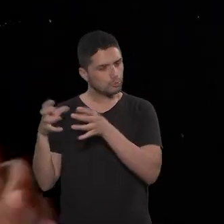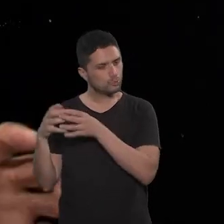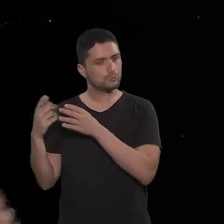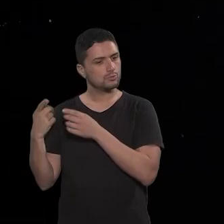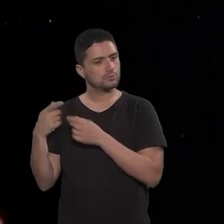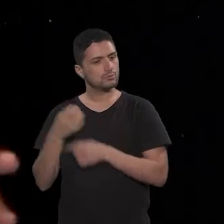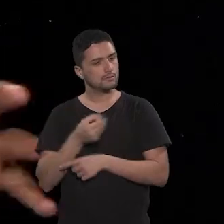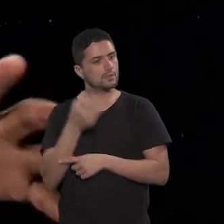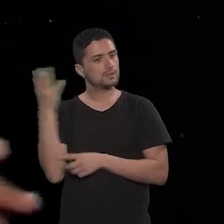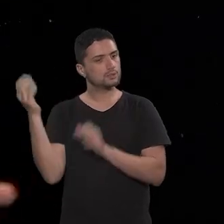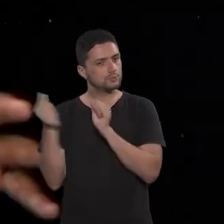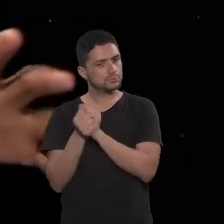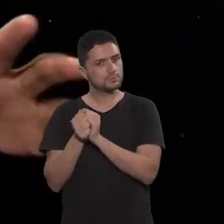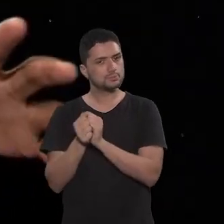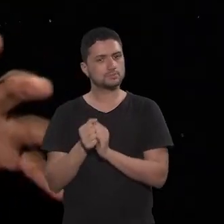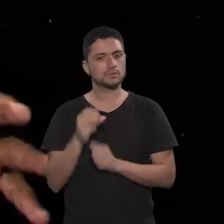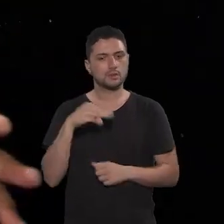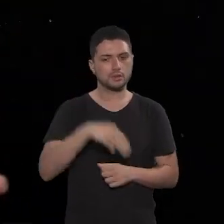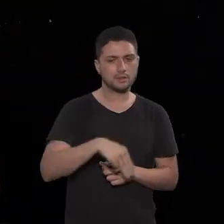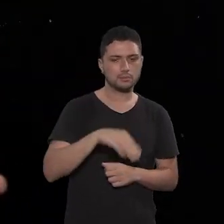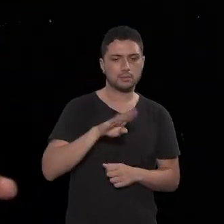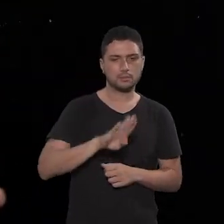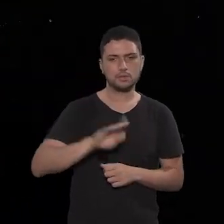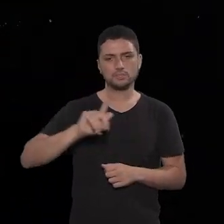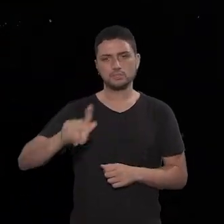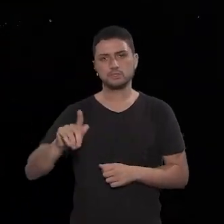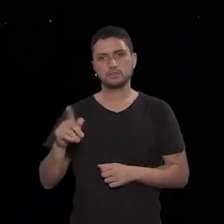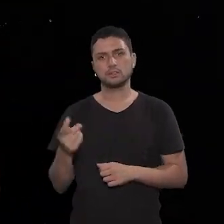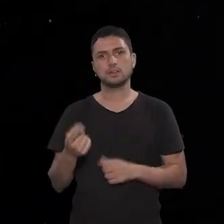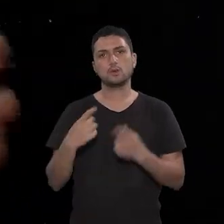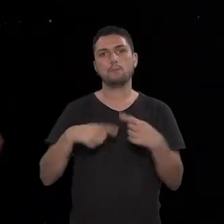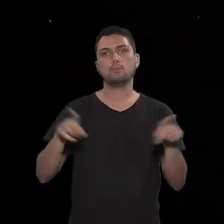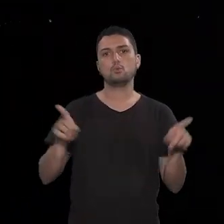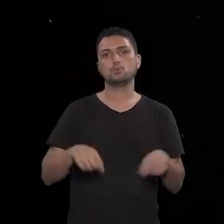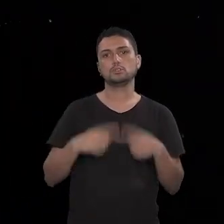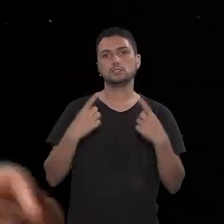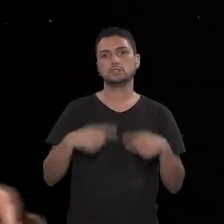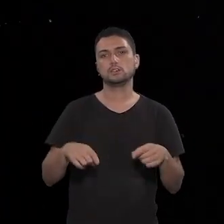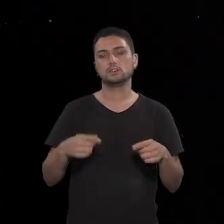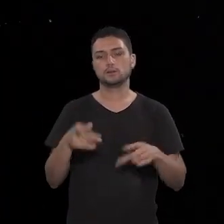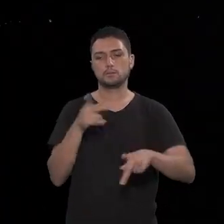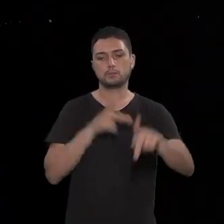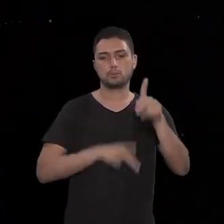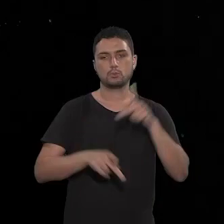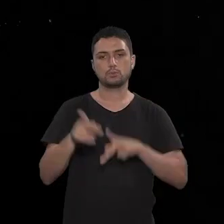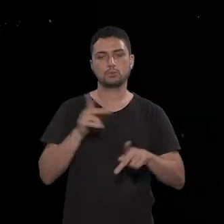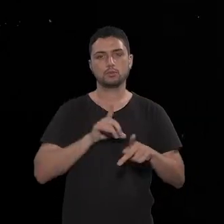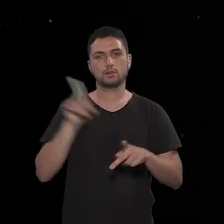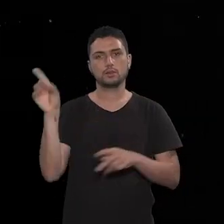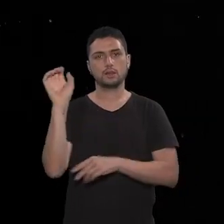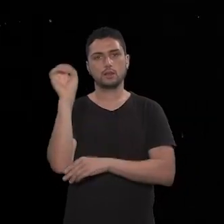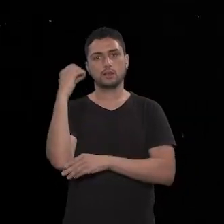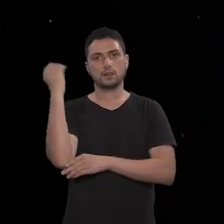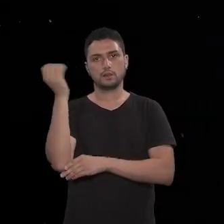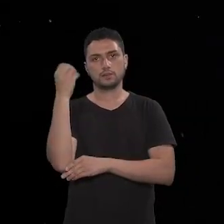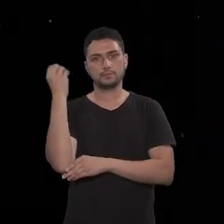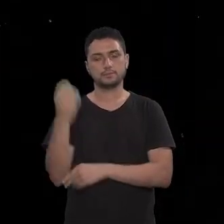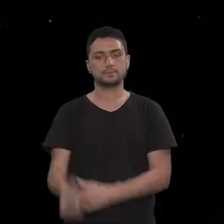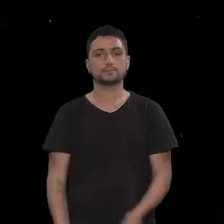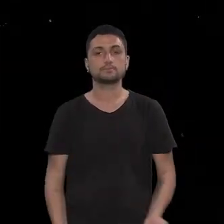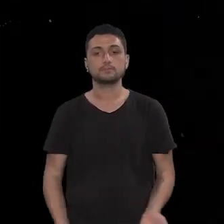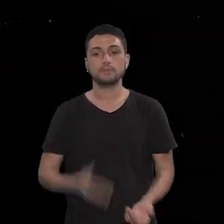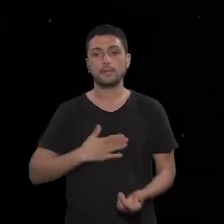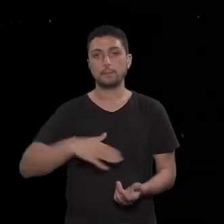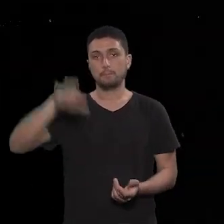Bebeto Alves, foi uma galera dessa dita da chamada MPG, né? Música Popular Gaúcha. Mas o meu